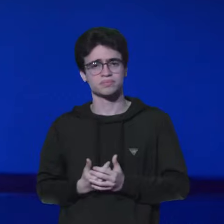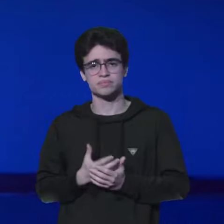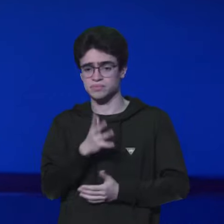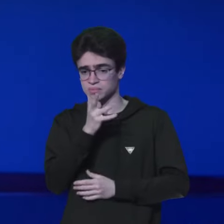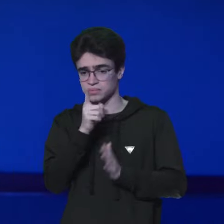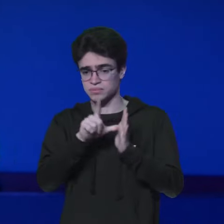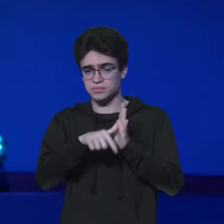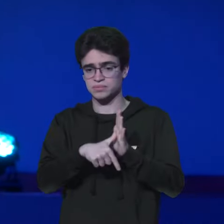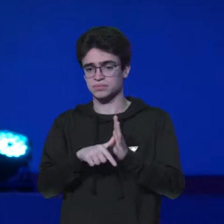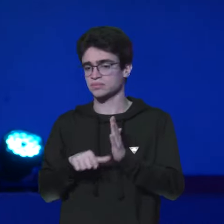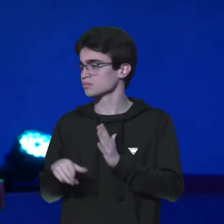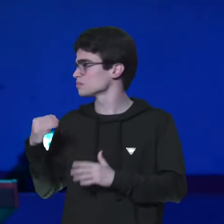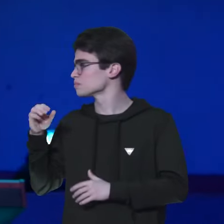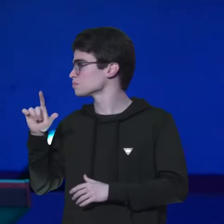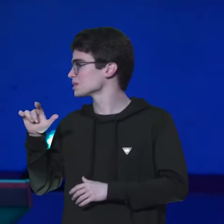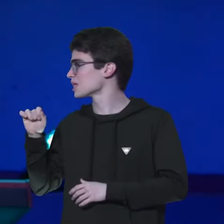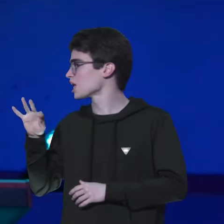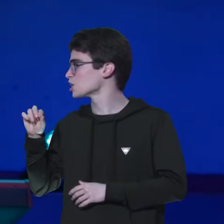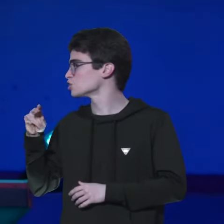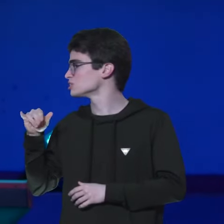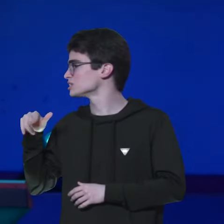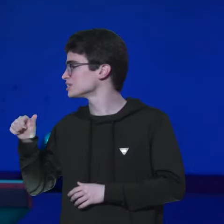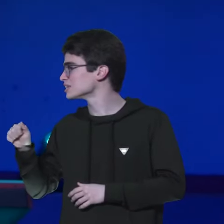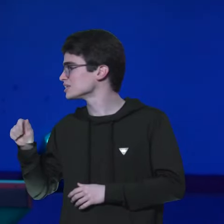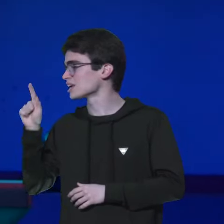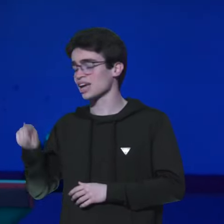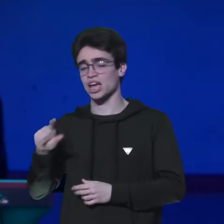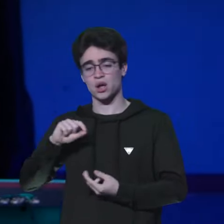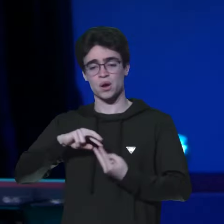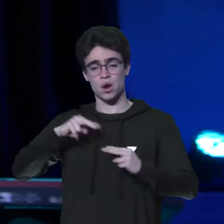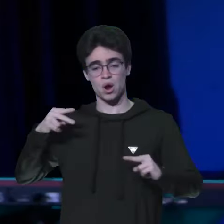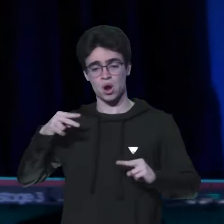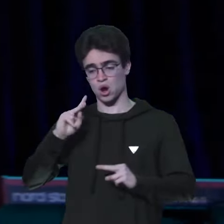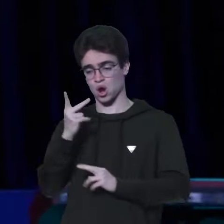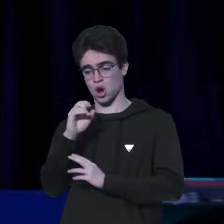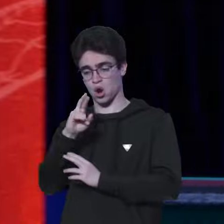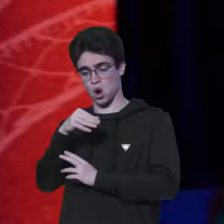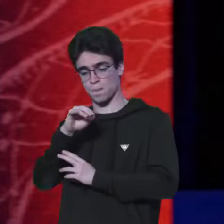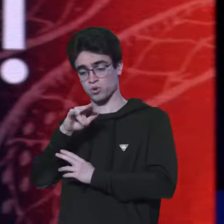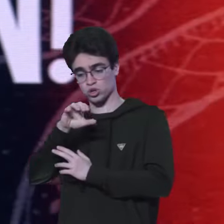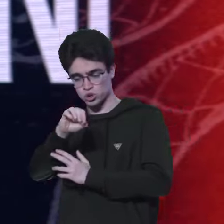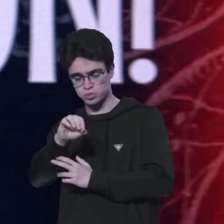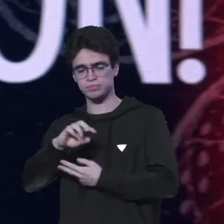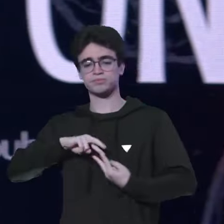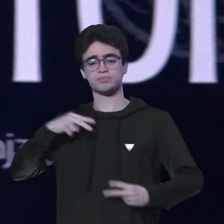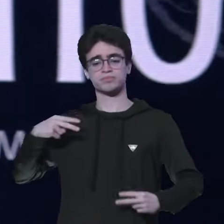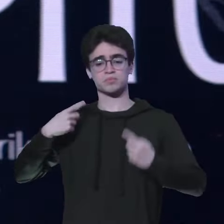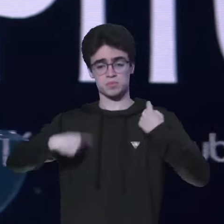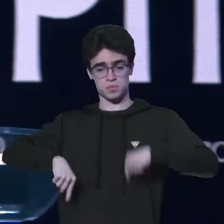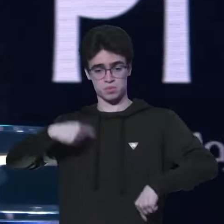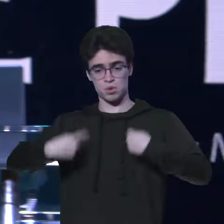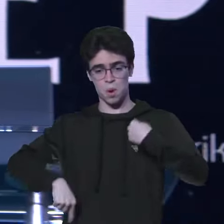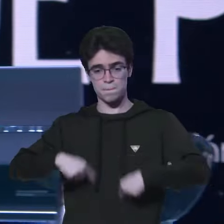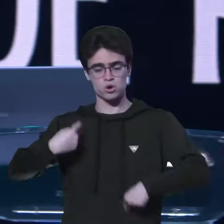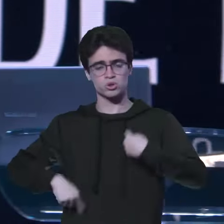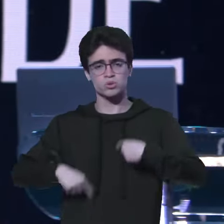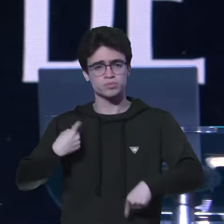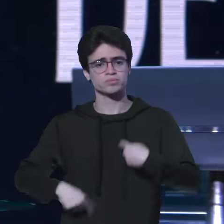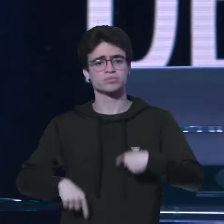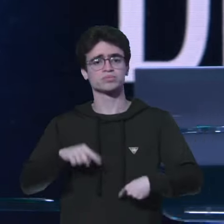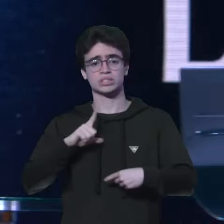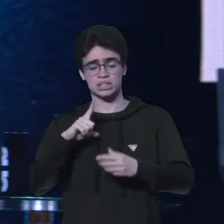tardiamente, a melatonina é um neurotransmissor ou um hormônio, amor? Um hormônio. A melatonina é um hormônio que